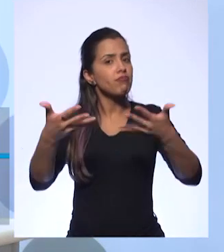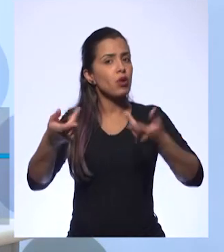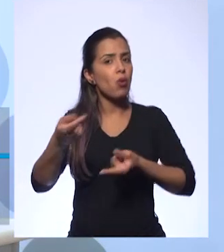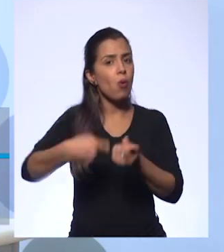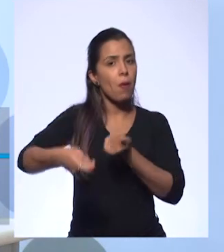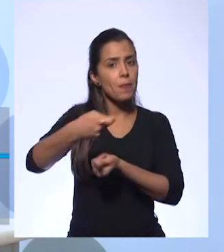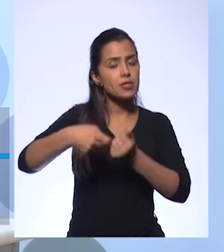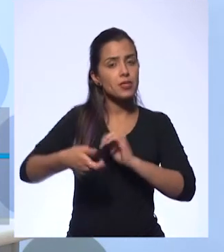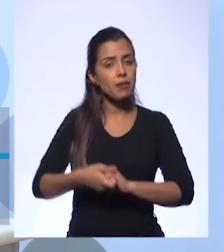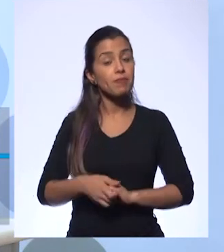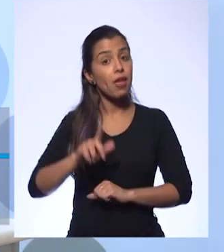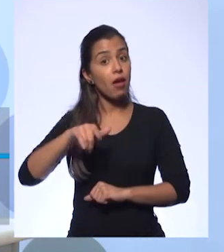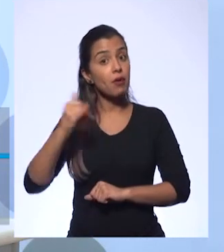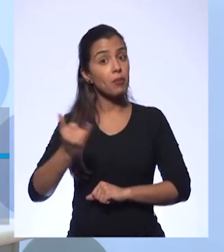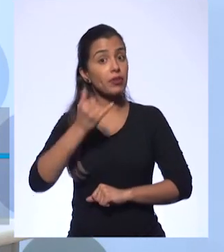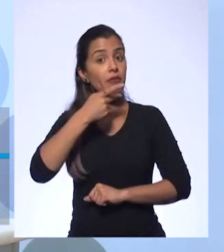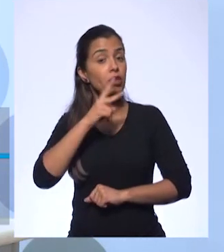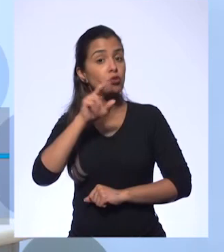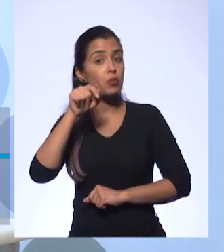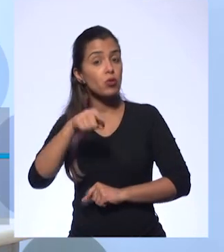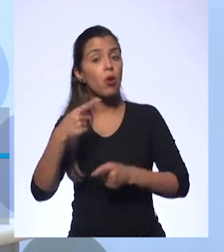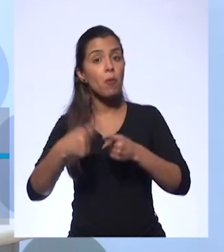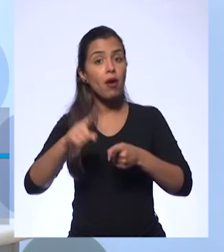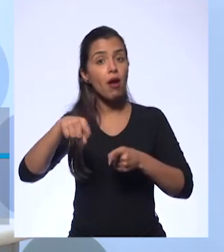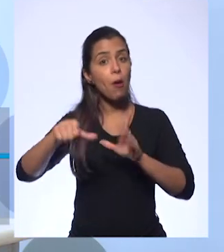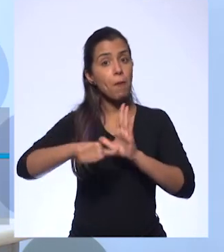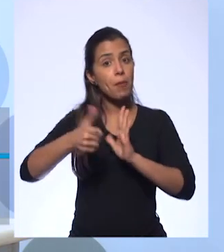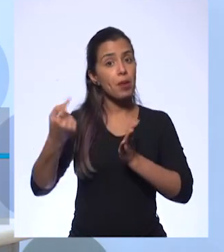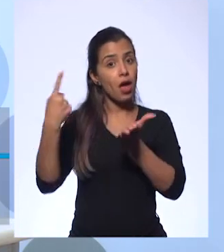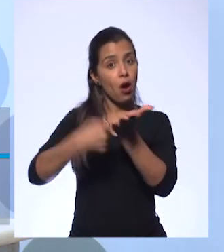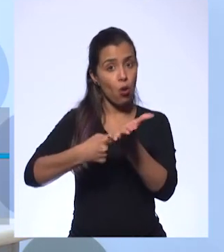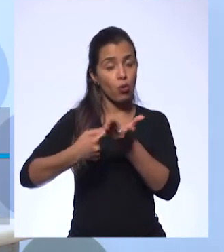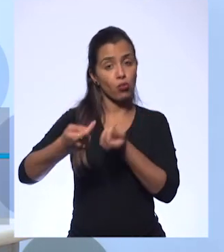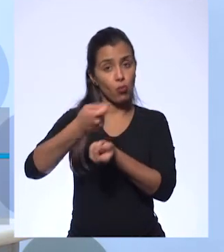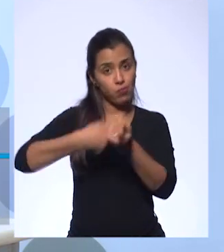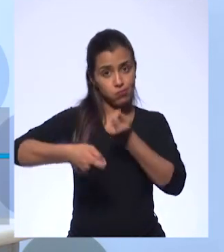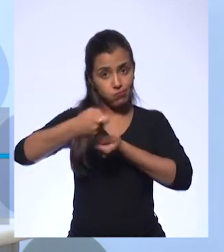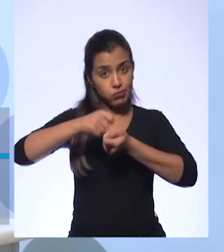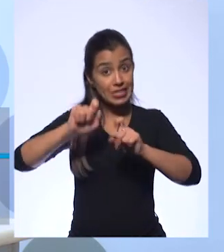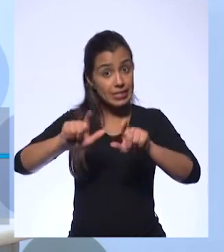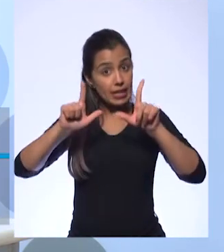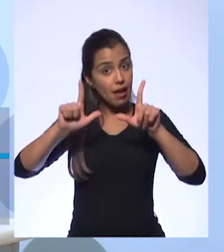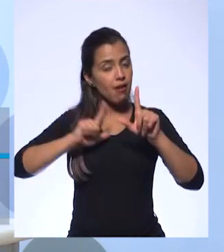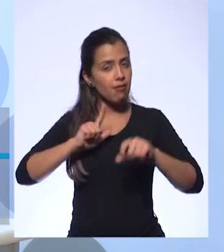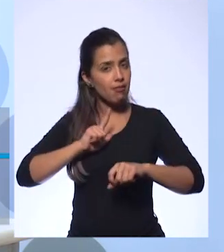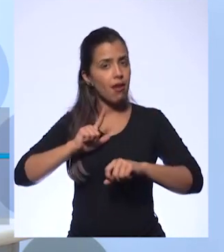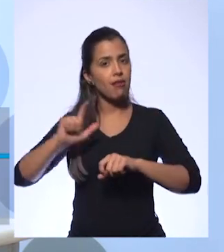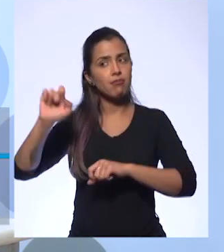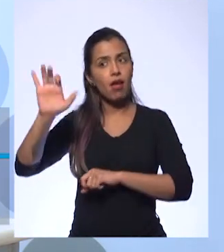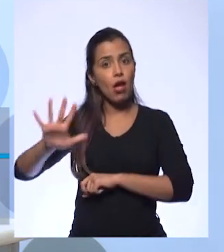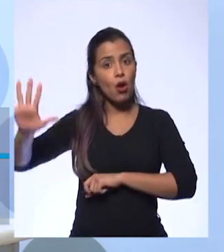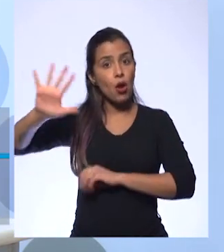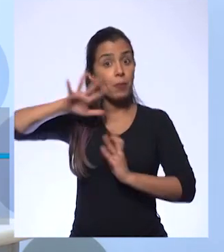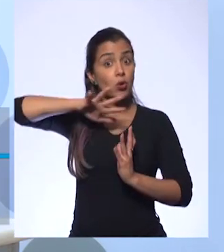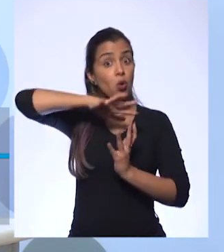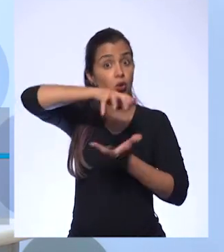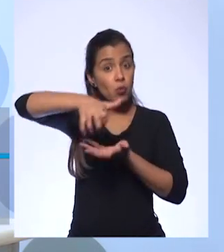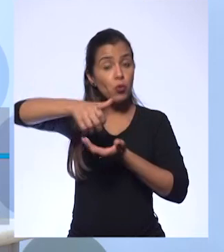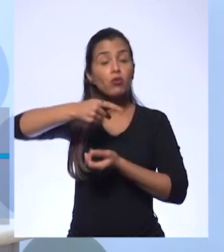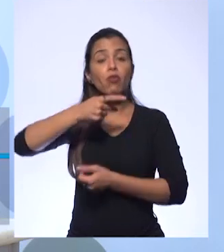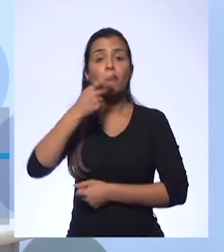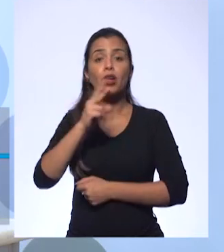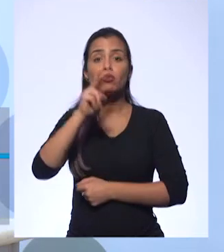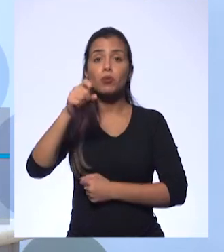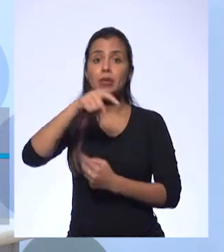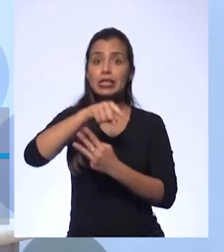porque é o primeiro acordo comercial, né, de destaque na Europa e no mundo, né, tratando de 3 países que